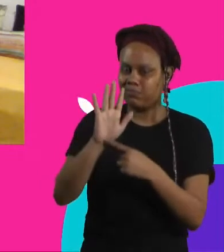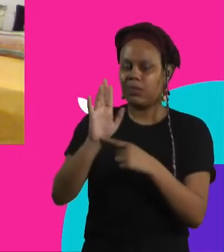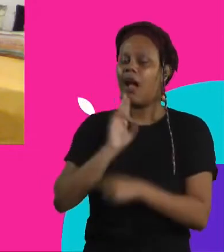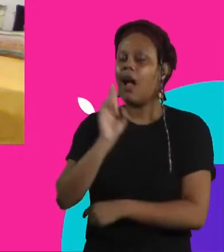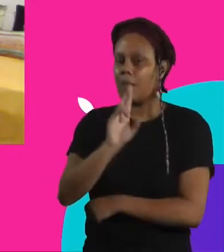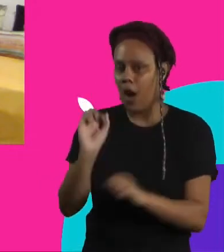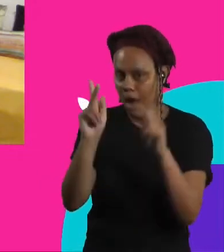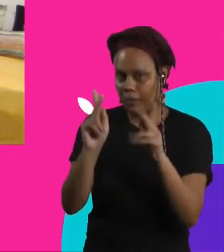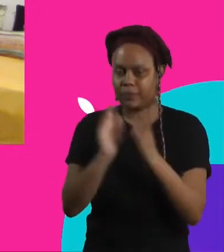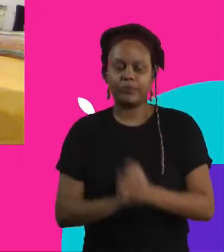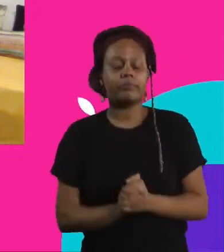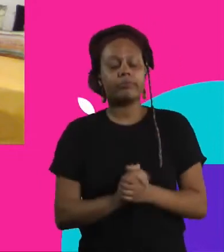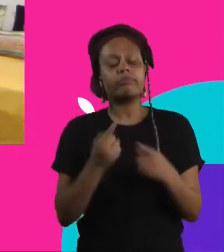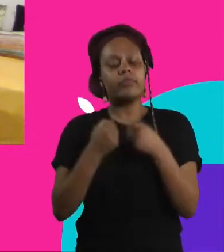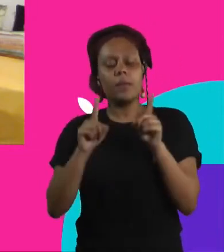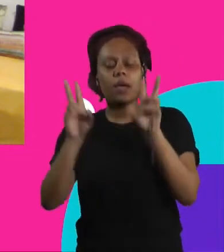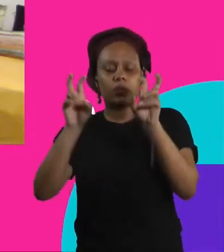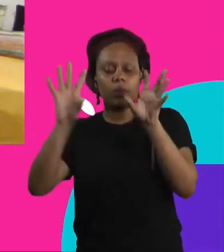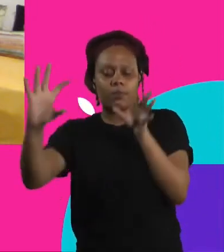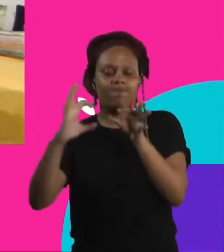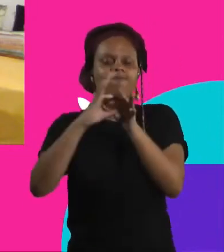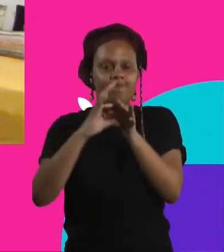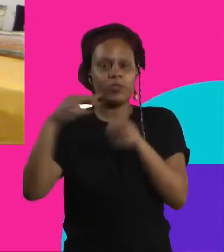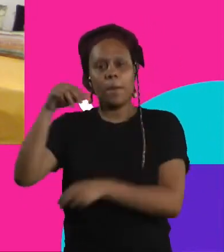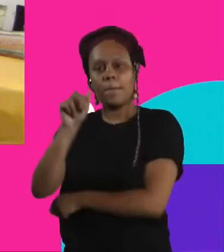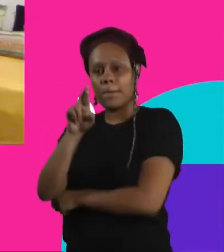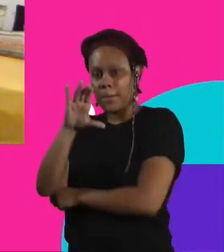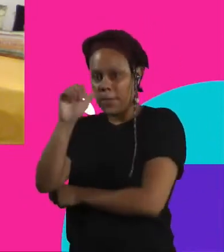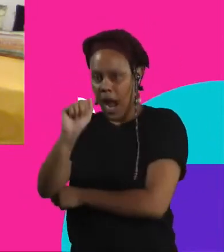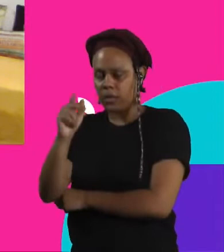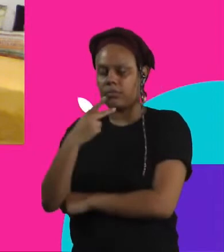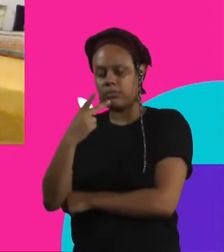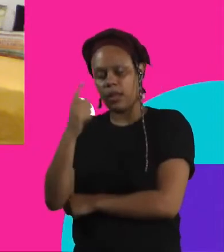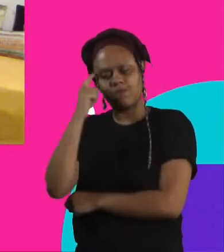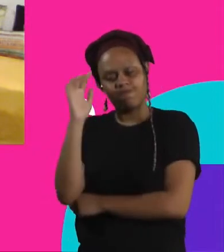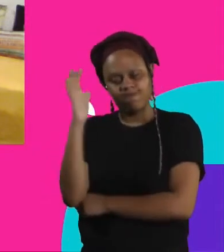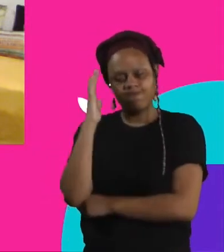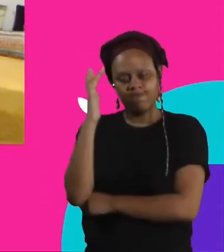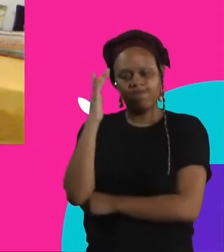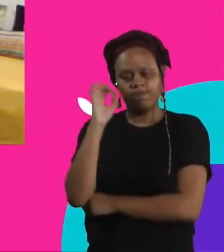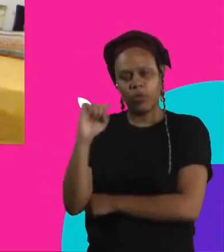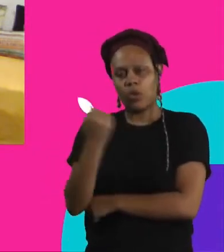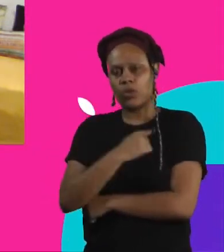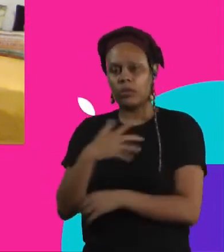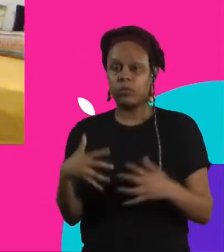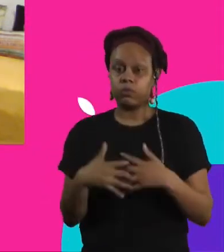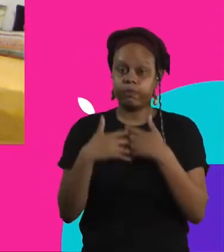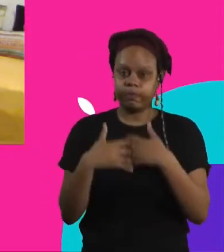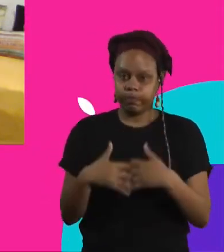Mas eu queria trazer um pouco assim, conexão do que Márcia falava, e pensando, né, que somos seres complexos, né?